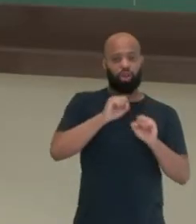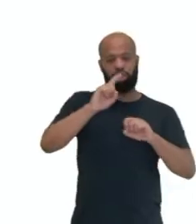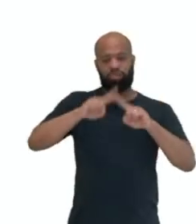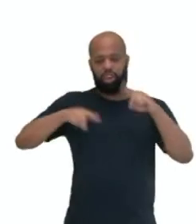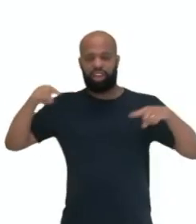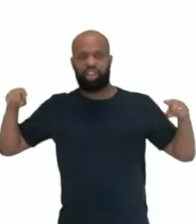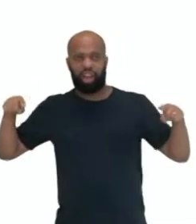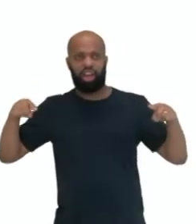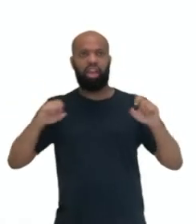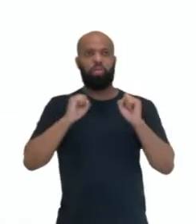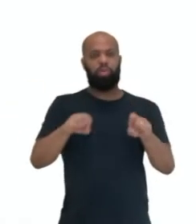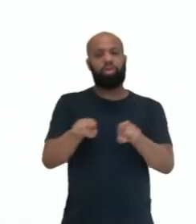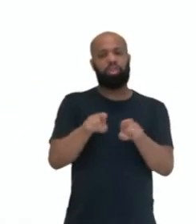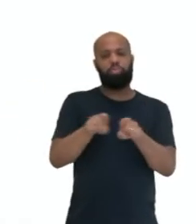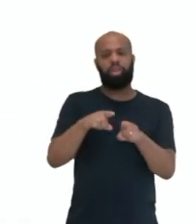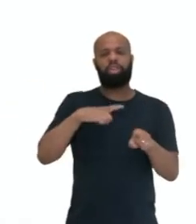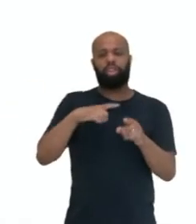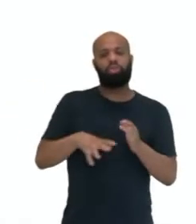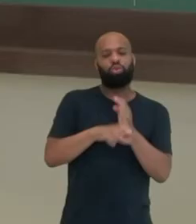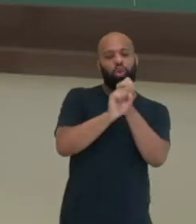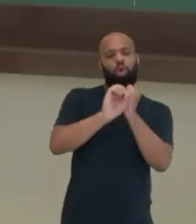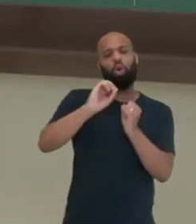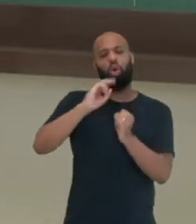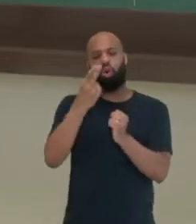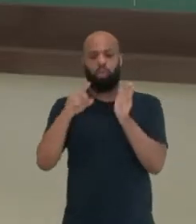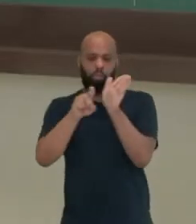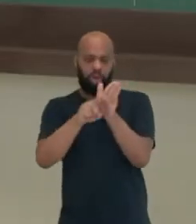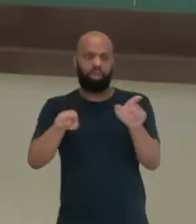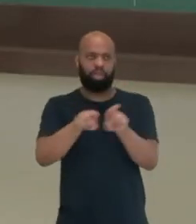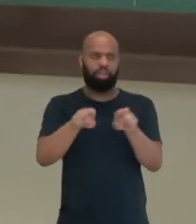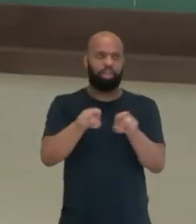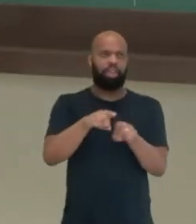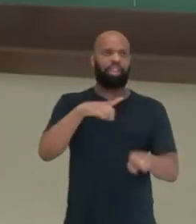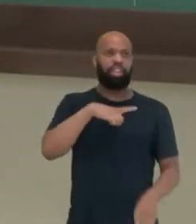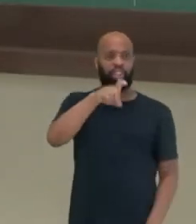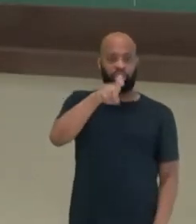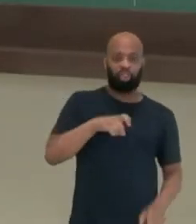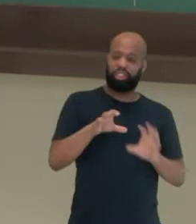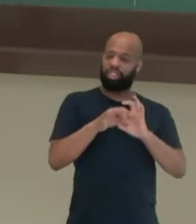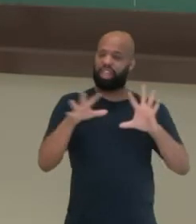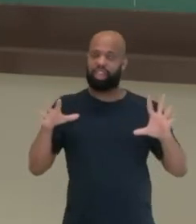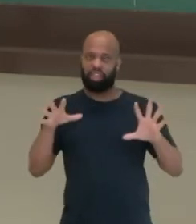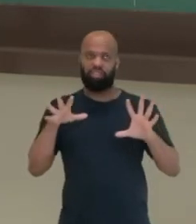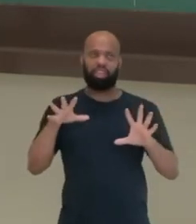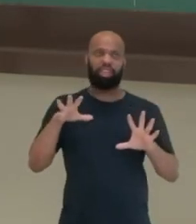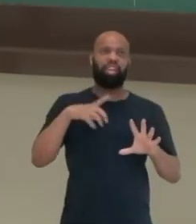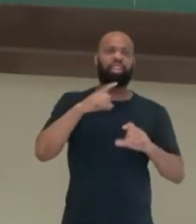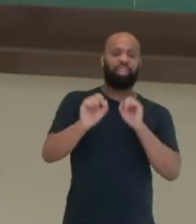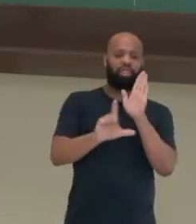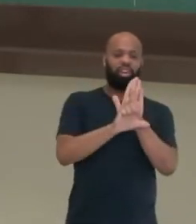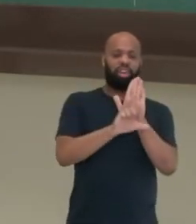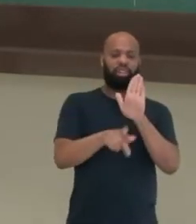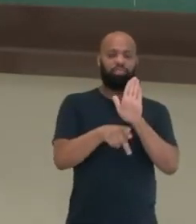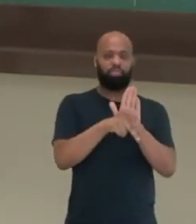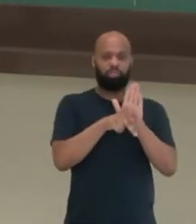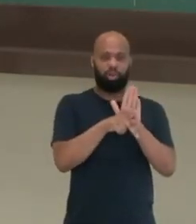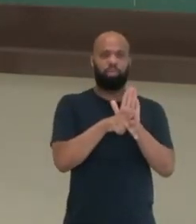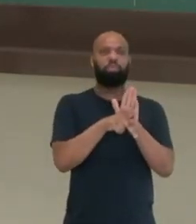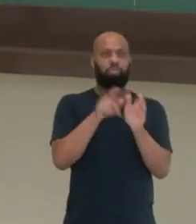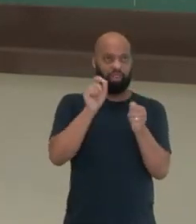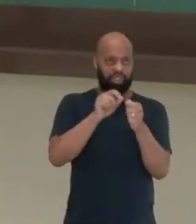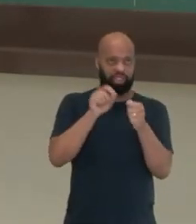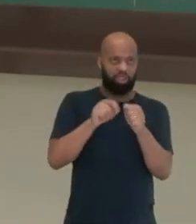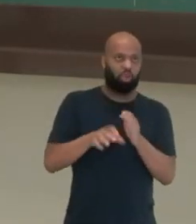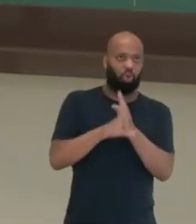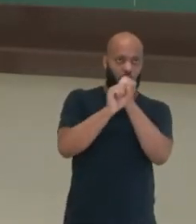alguém somando ou subtraindo. Então, tá aqui, ó, x é a variável livre que entra, pega a lei de formação, que é a continha, essa